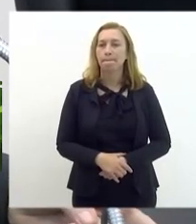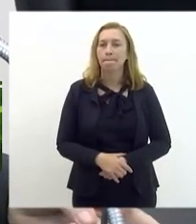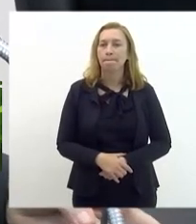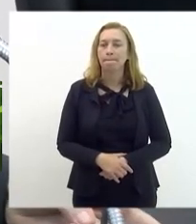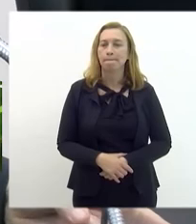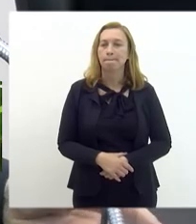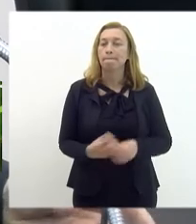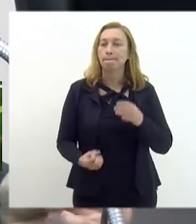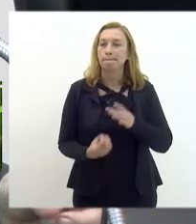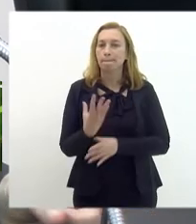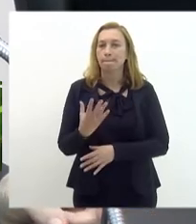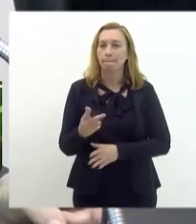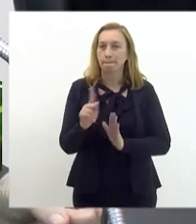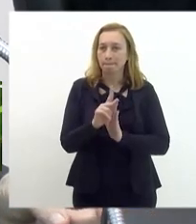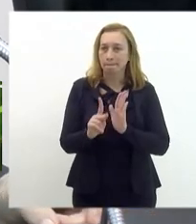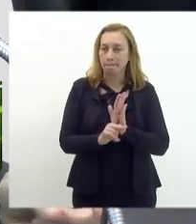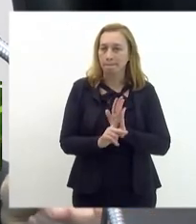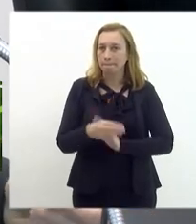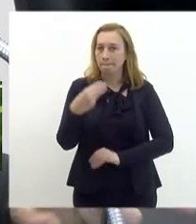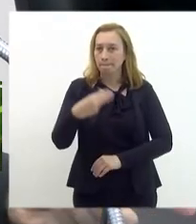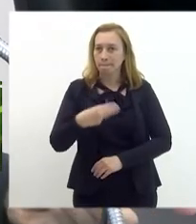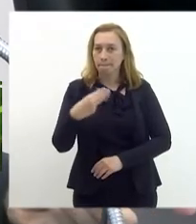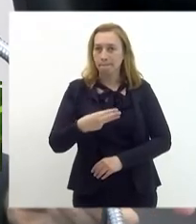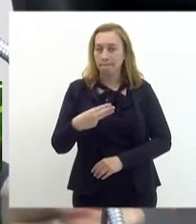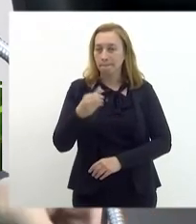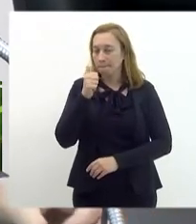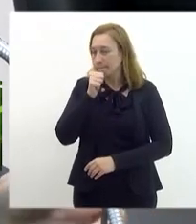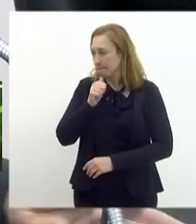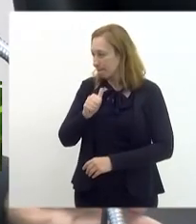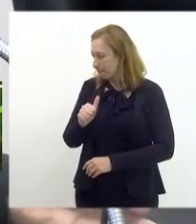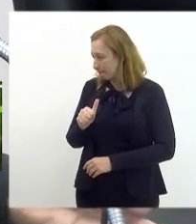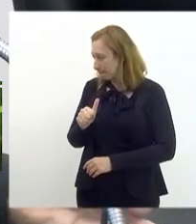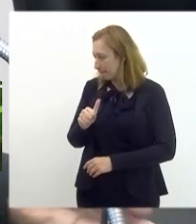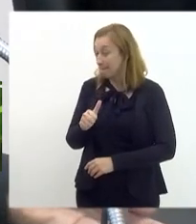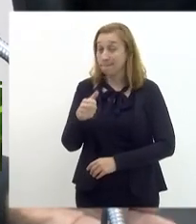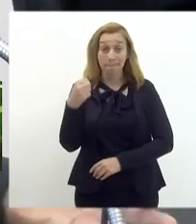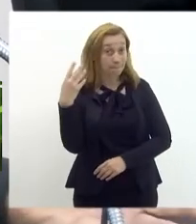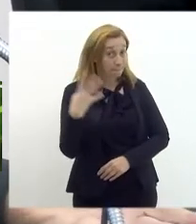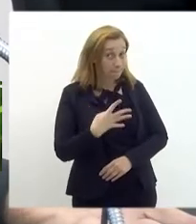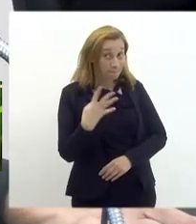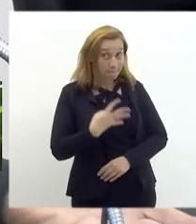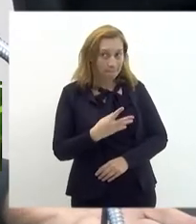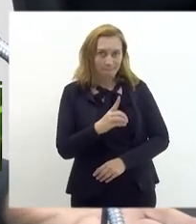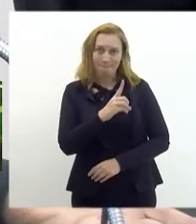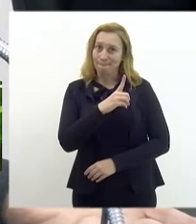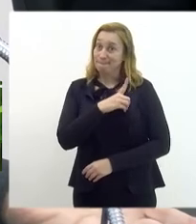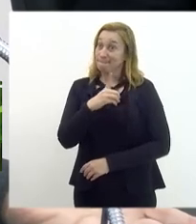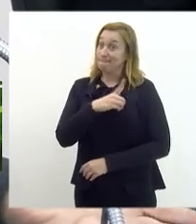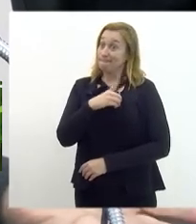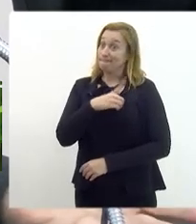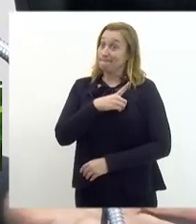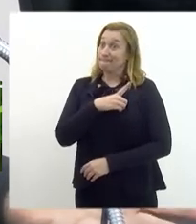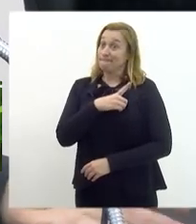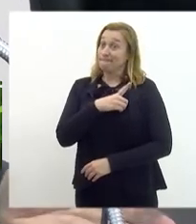autora do projeto. Terceiro, é uma dama. E quarta, é delegada de polícia.